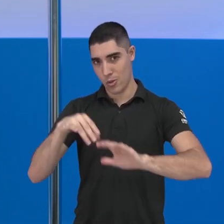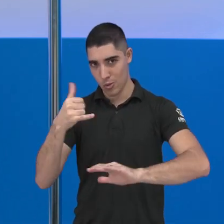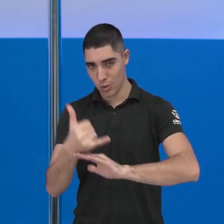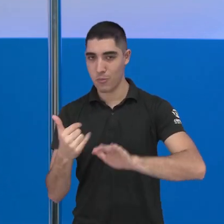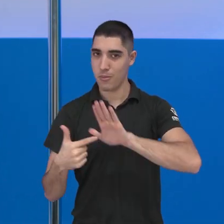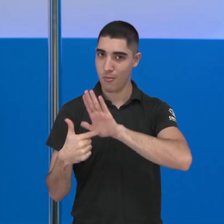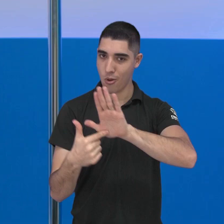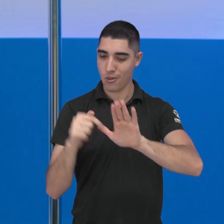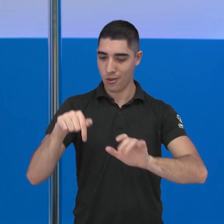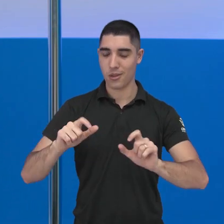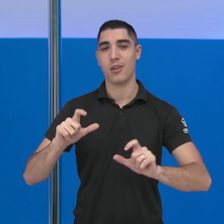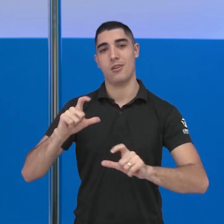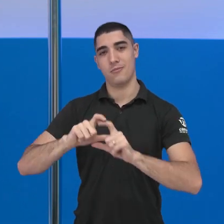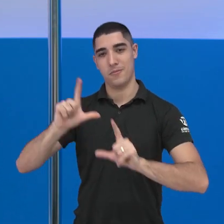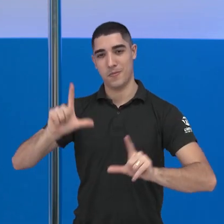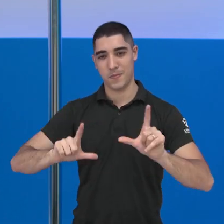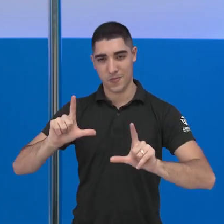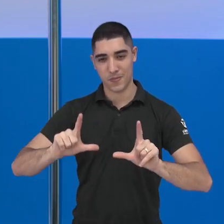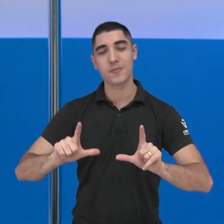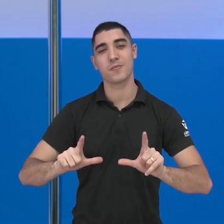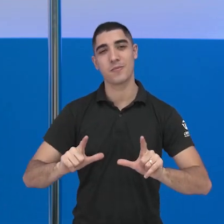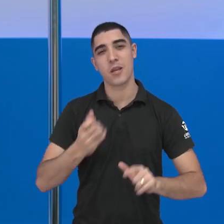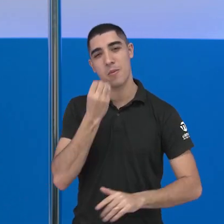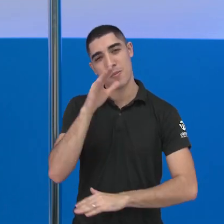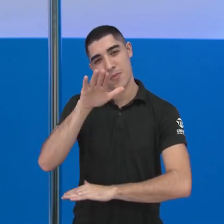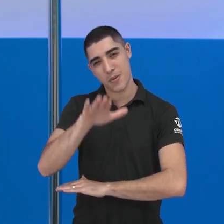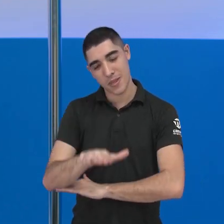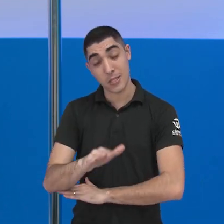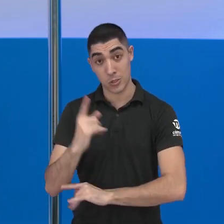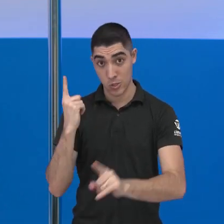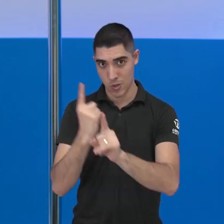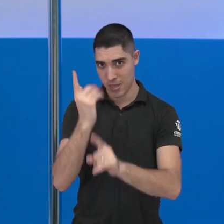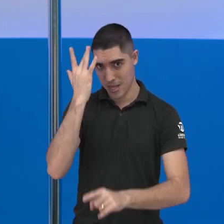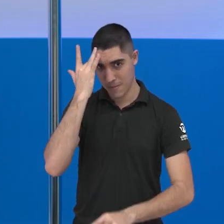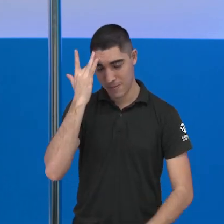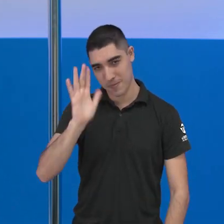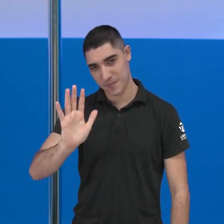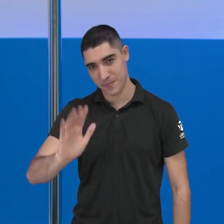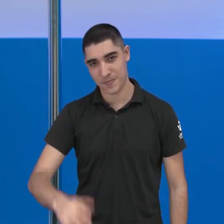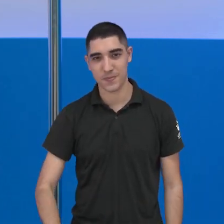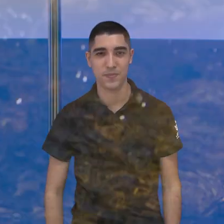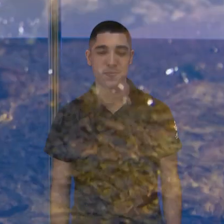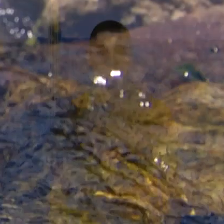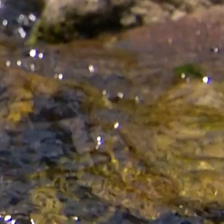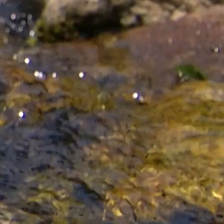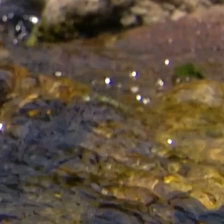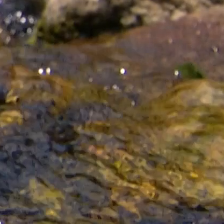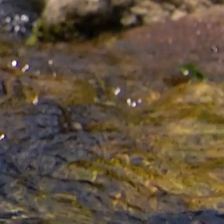YouTube TV Câmara SJC. Ótima tarde. A gente volta a se encontrar amanhã. Até lá.